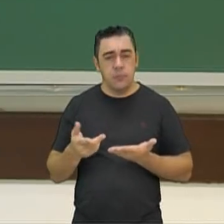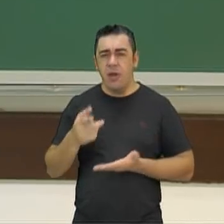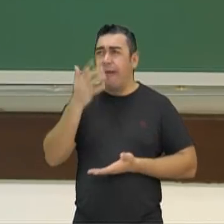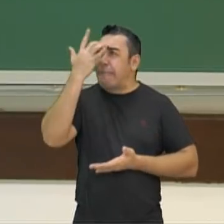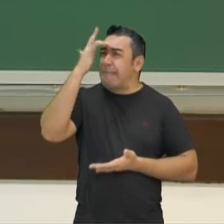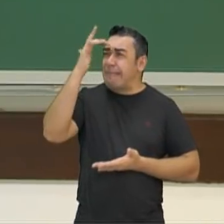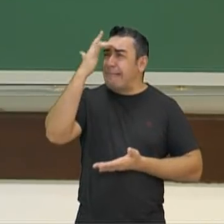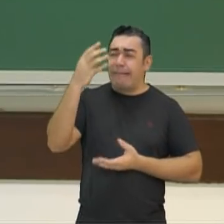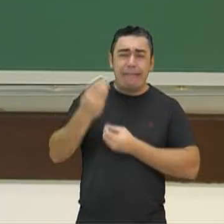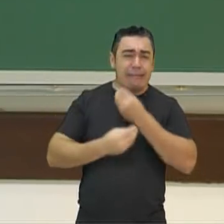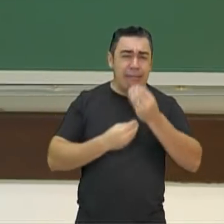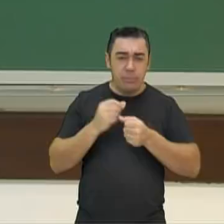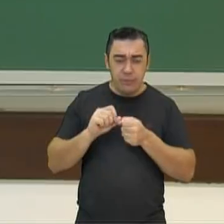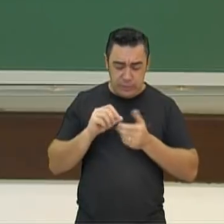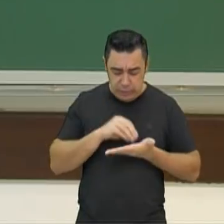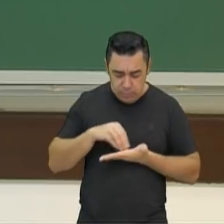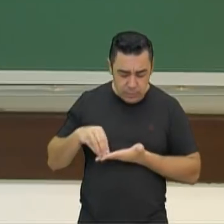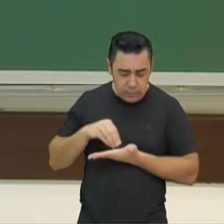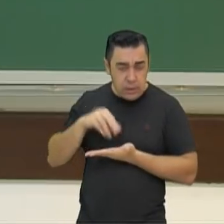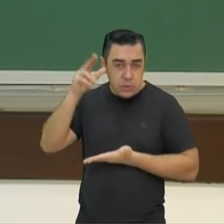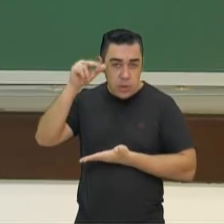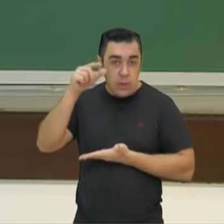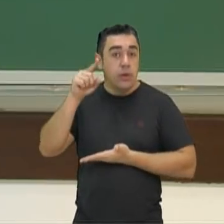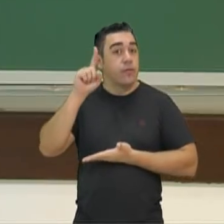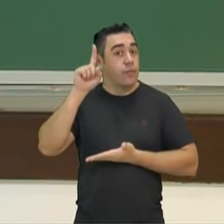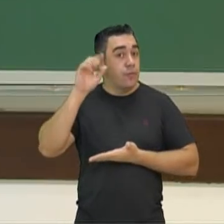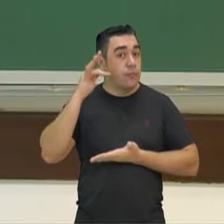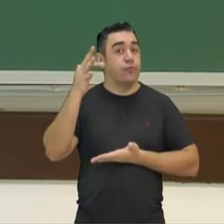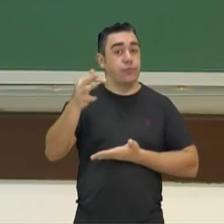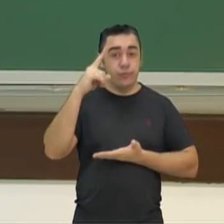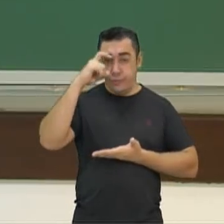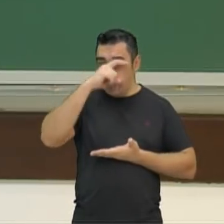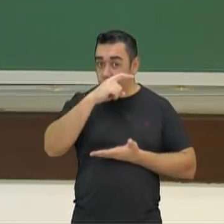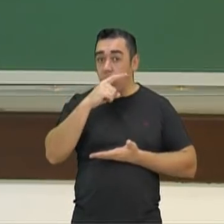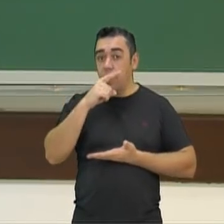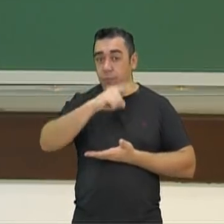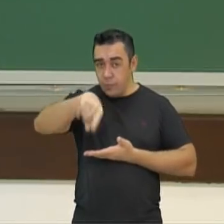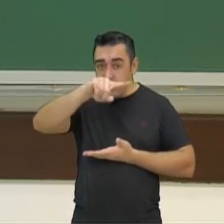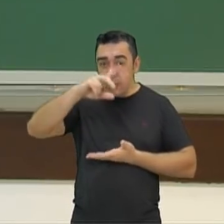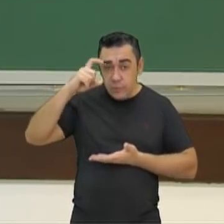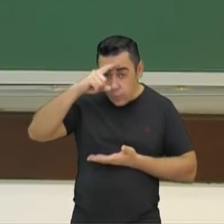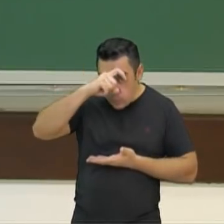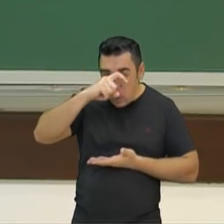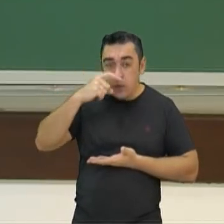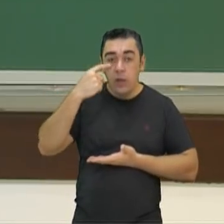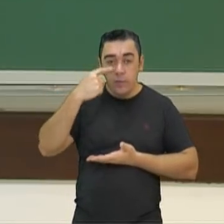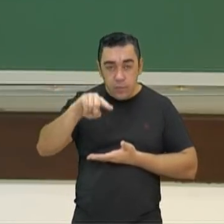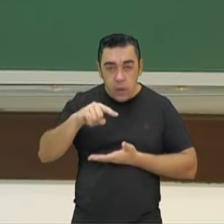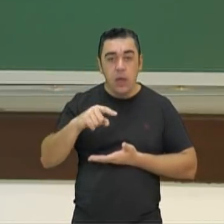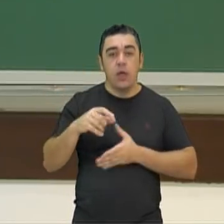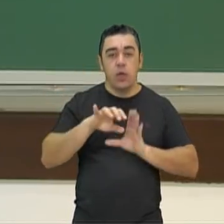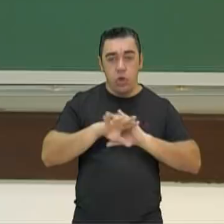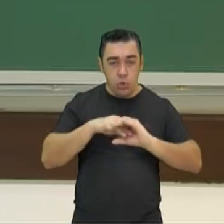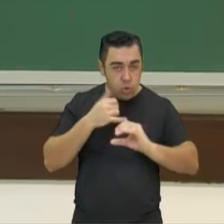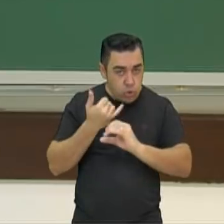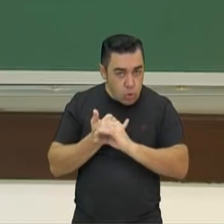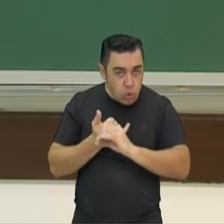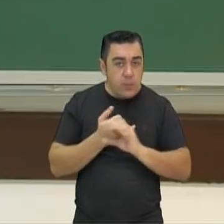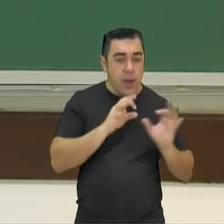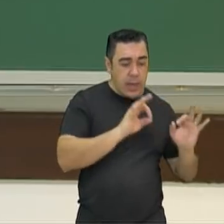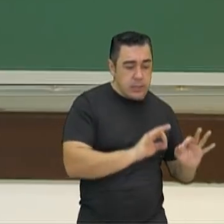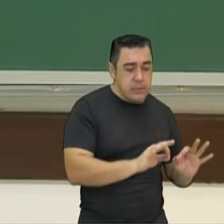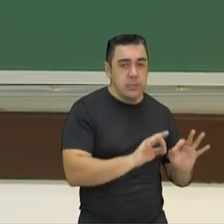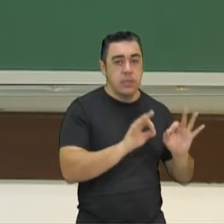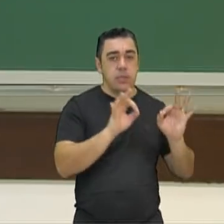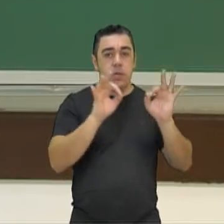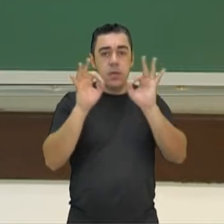como montar as peças, então você vai ter dificuldade lá na frente. Se aconteceu isso com você e ficou com dificuldade, volta lá no YouTube, volta